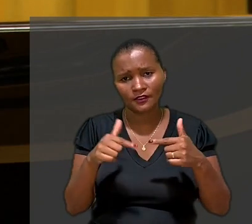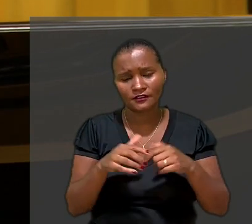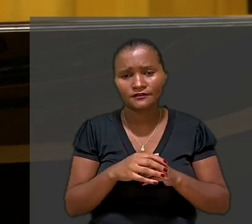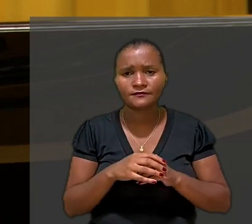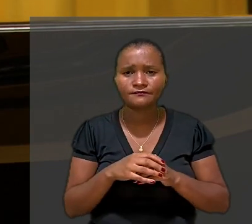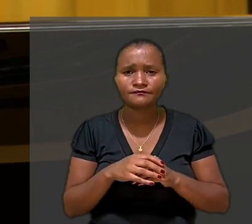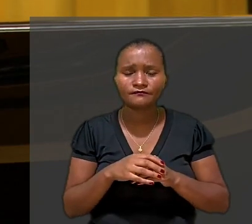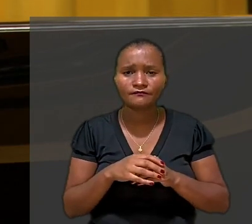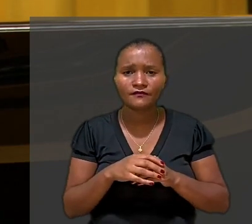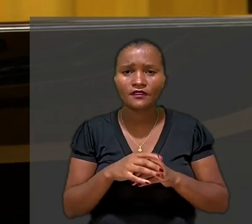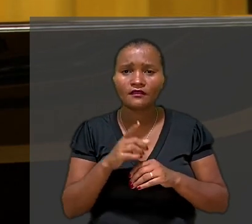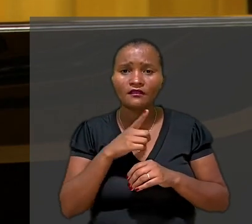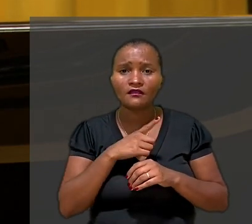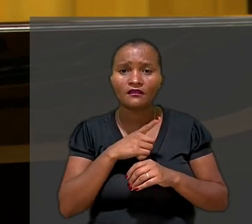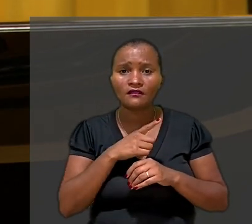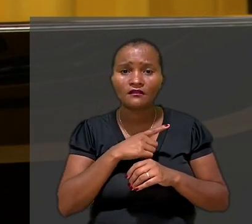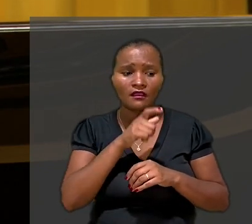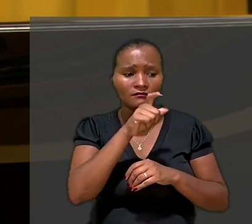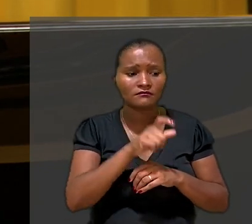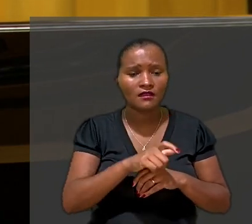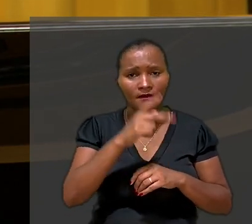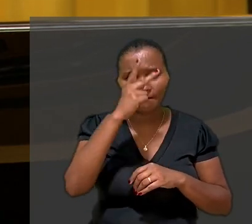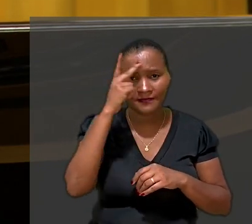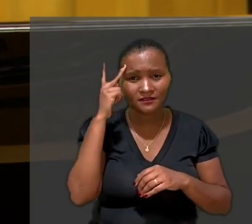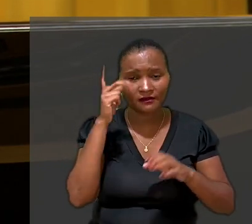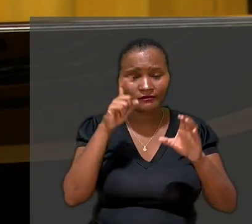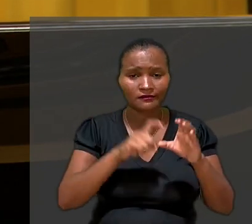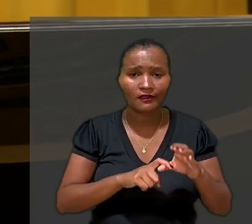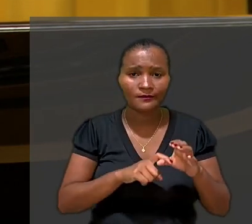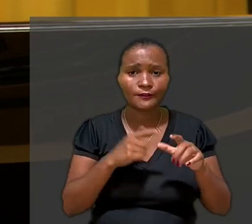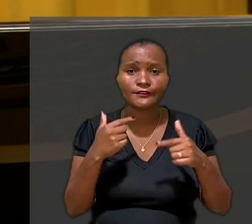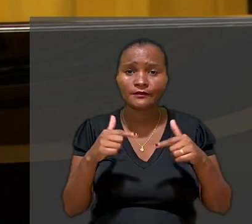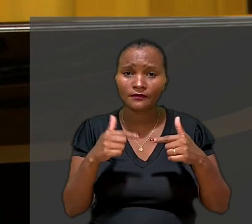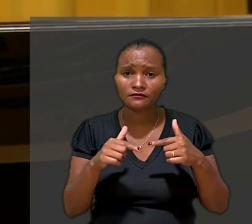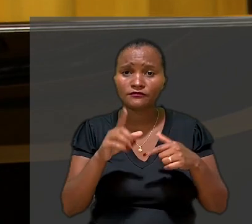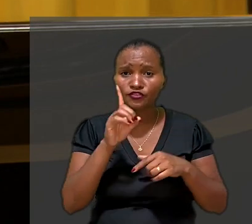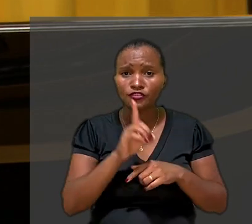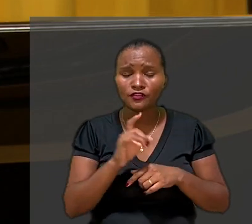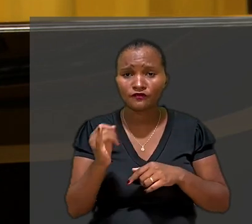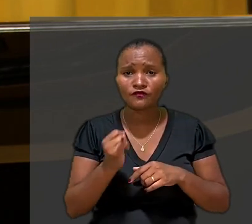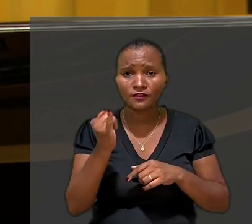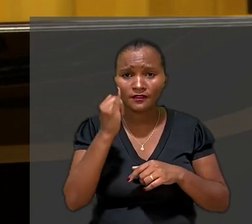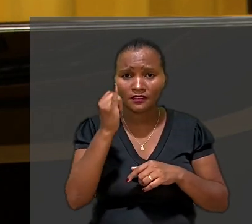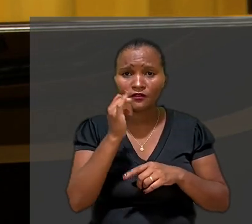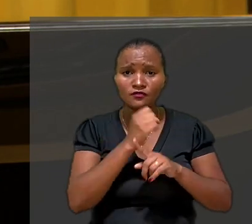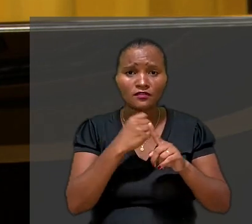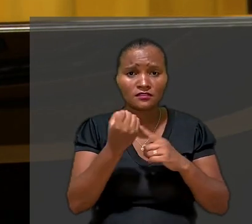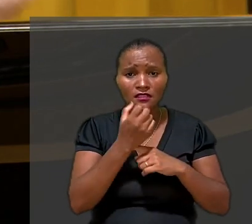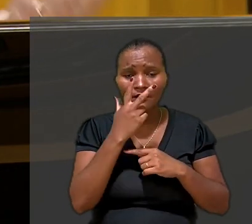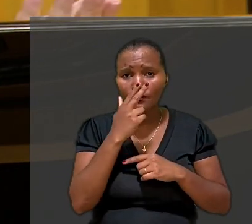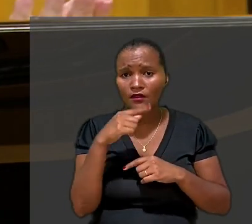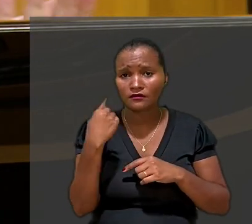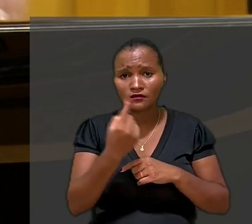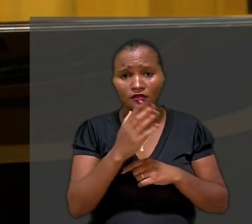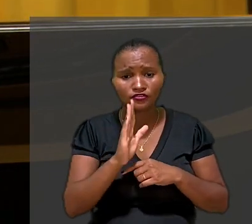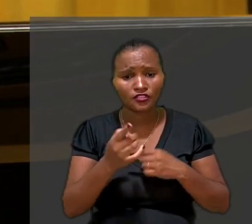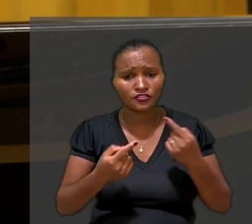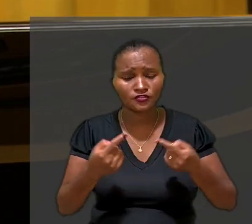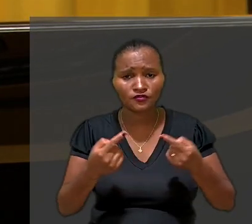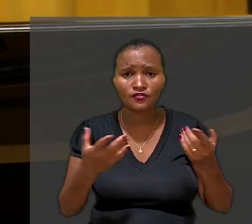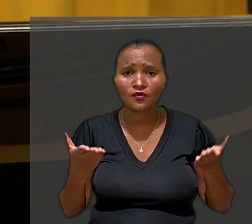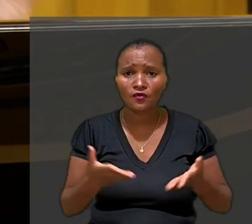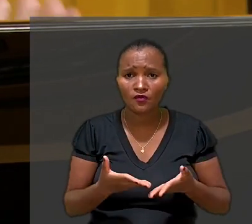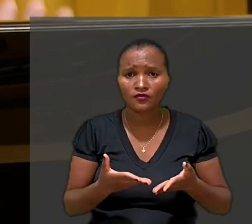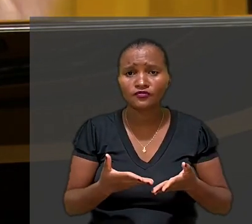outro lado, há um credor de débitos trabalhistas de natureza de direito fundamental, social, como nós já discutimos